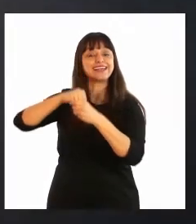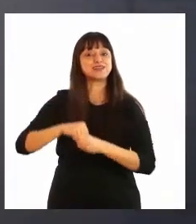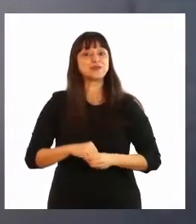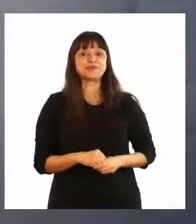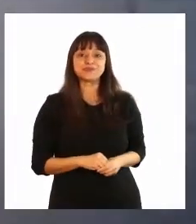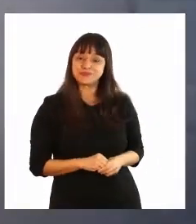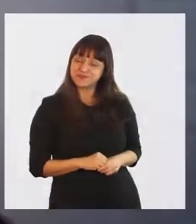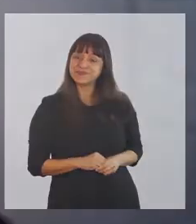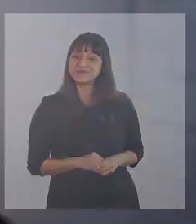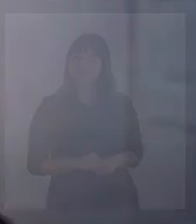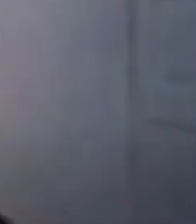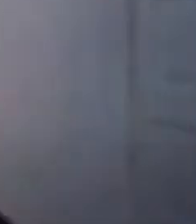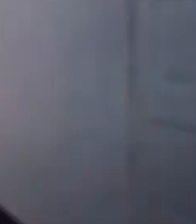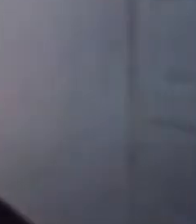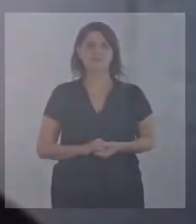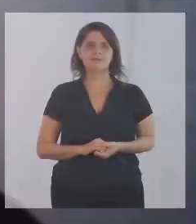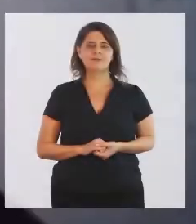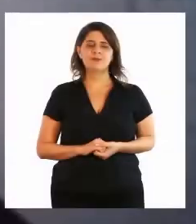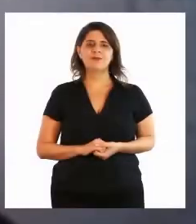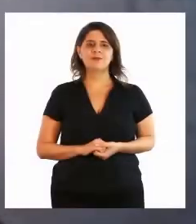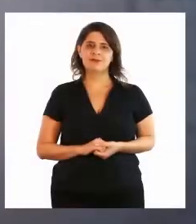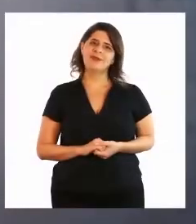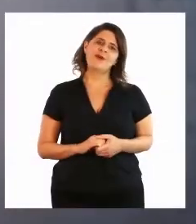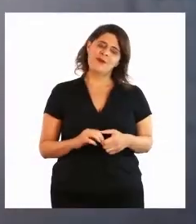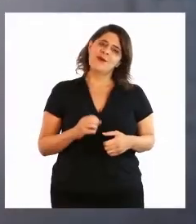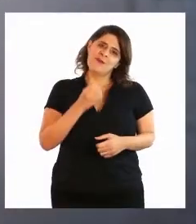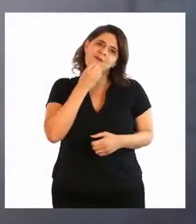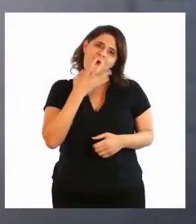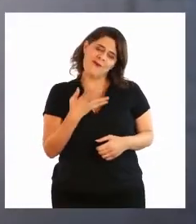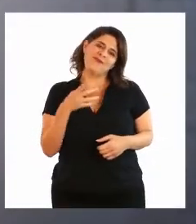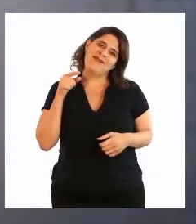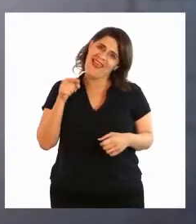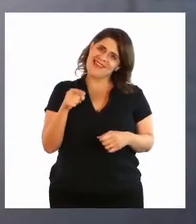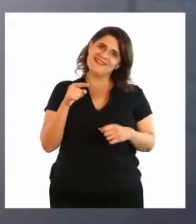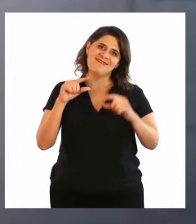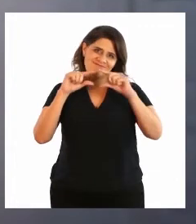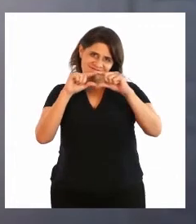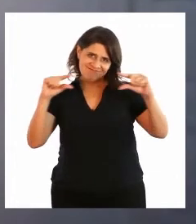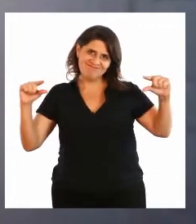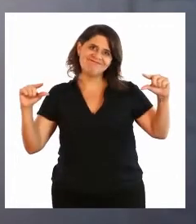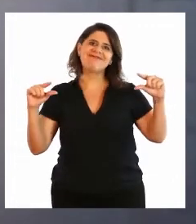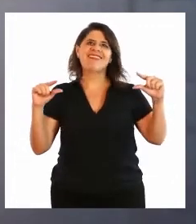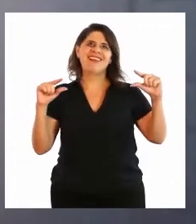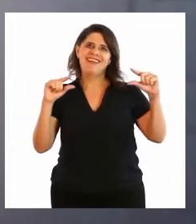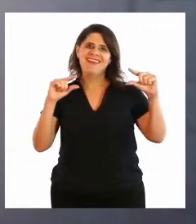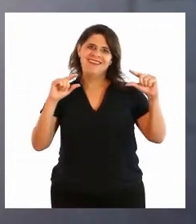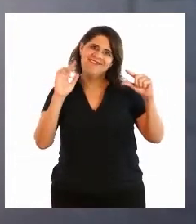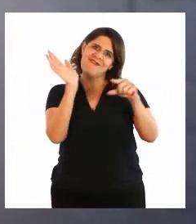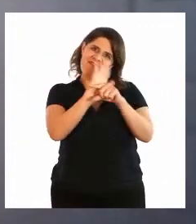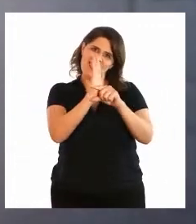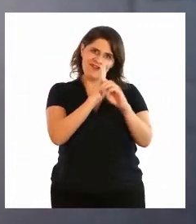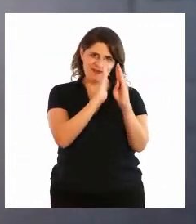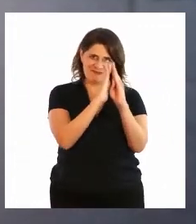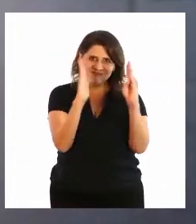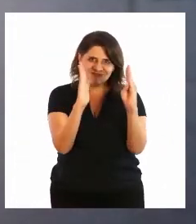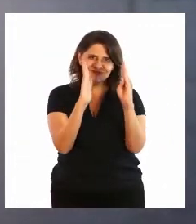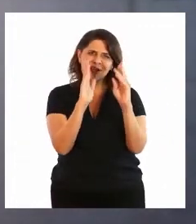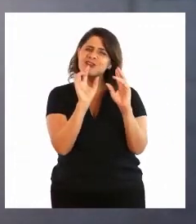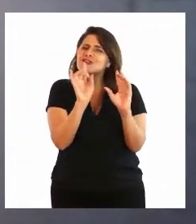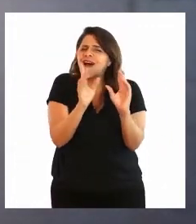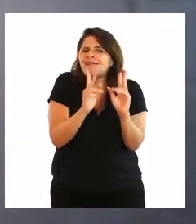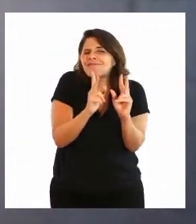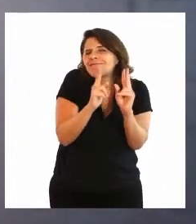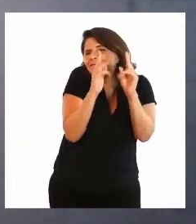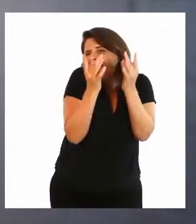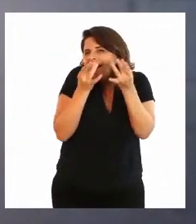Bom, pessoal, esse foi um pequeno trecho praticamente só um aperitivo, entre